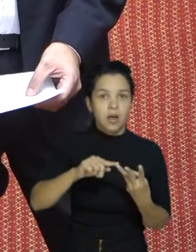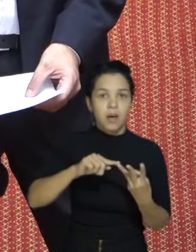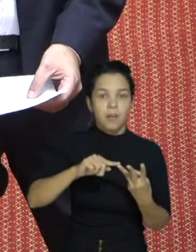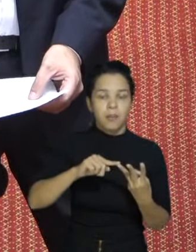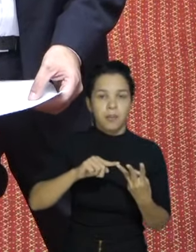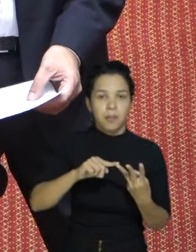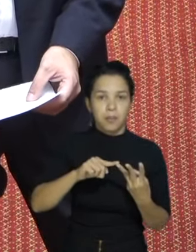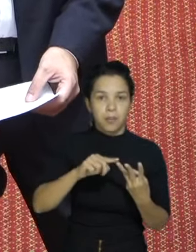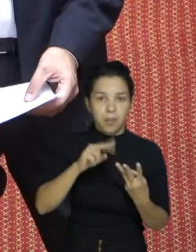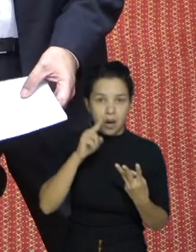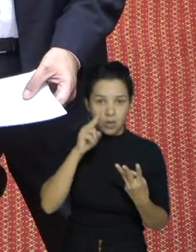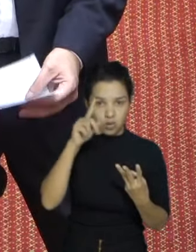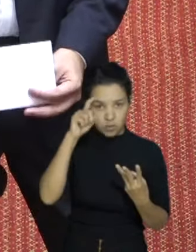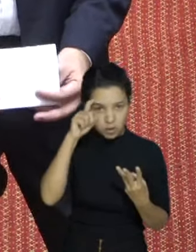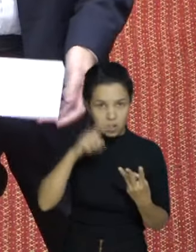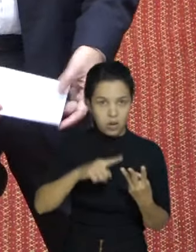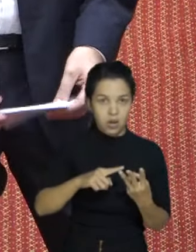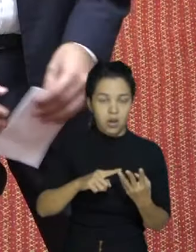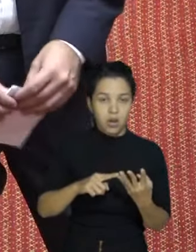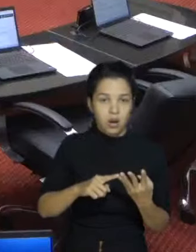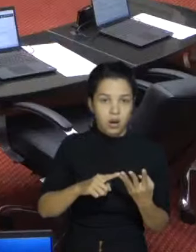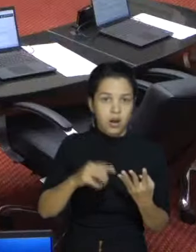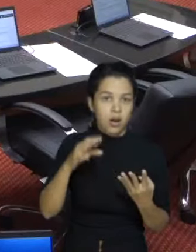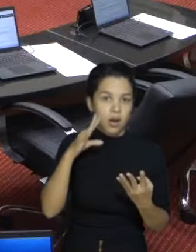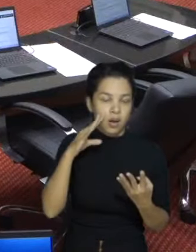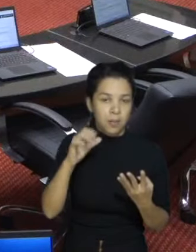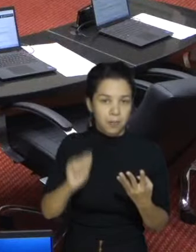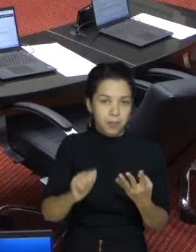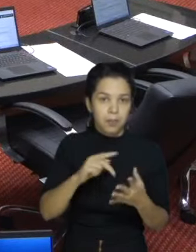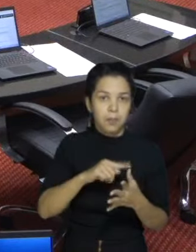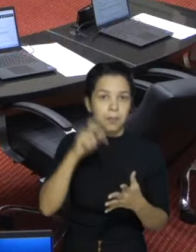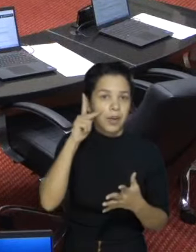Camilo Martins e PP Colaço Muito obrigado presidente